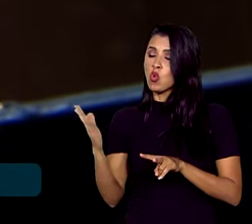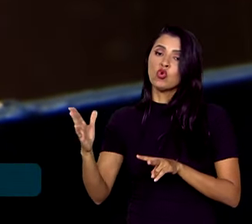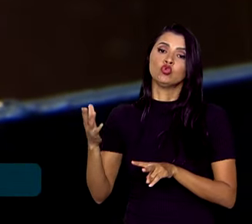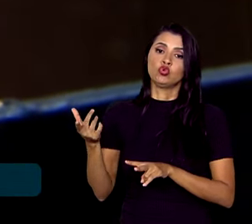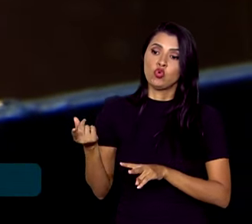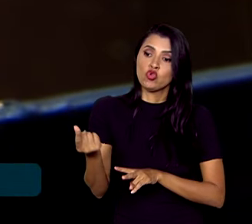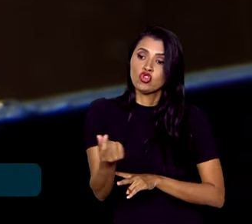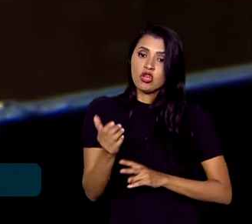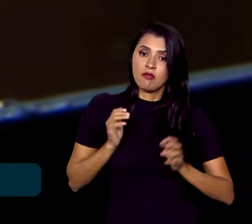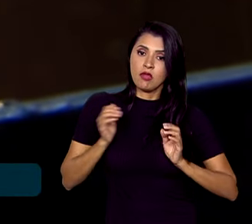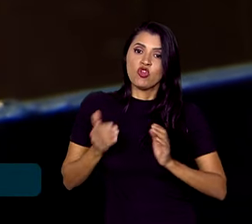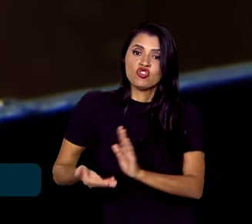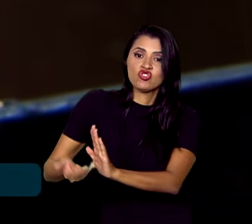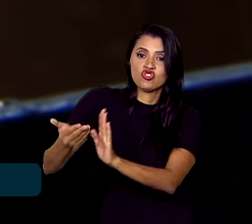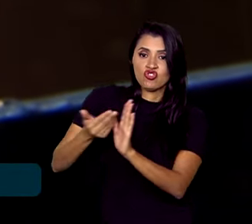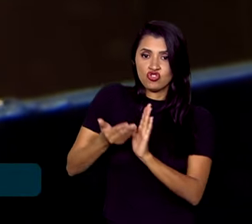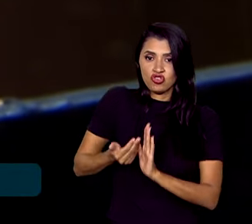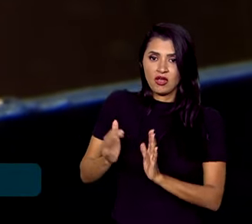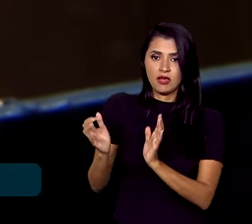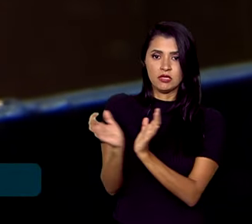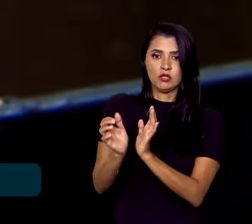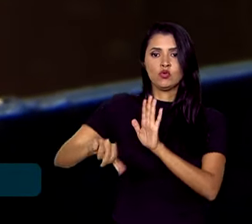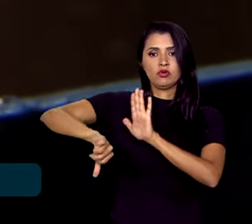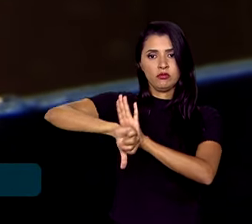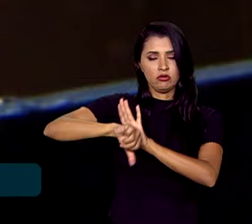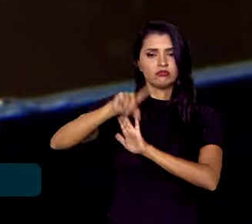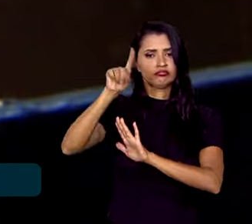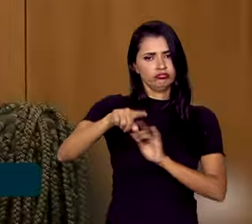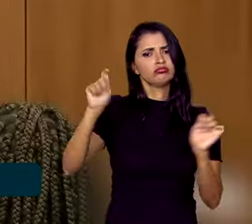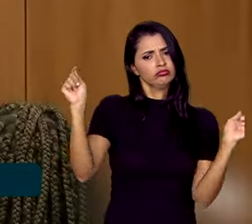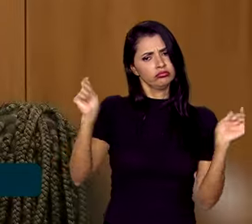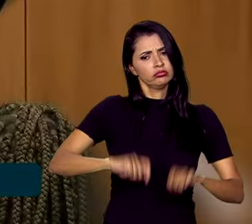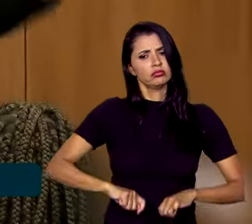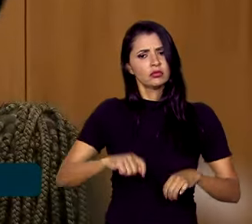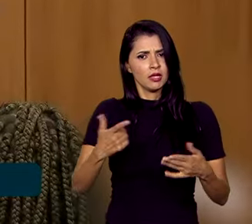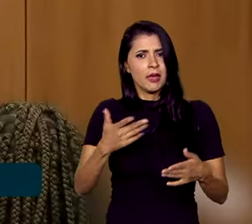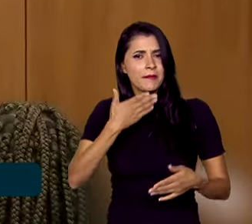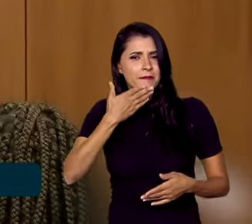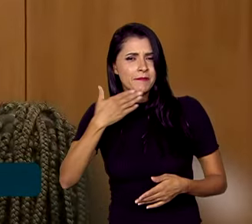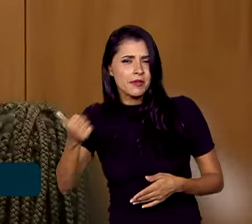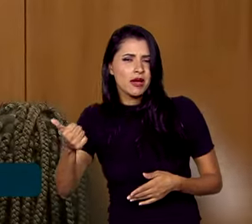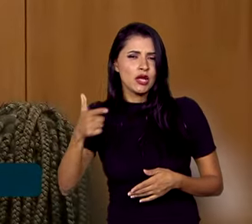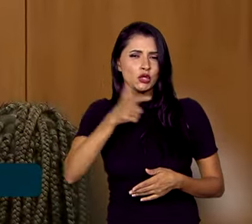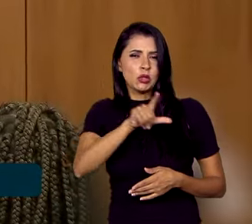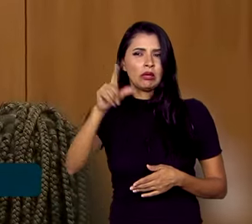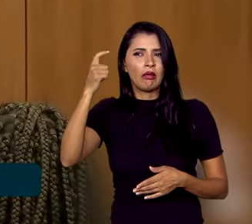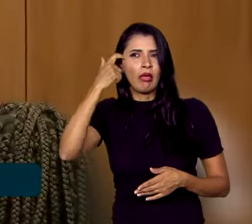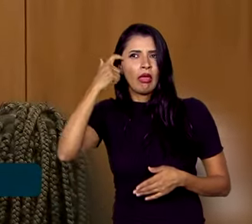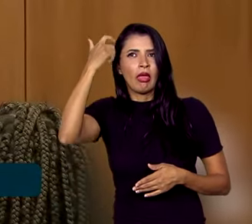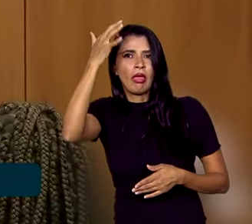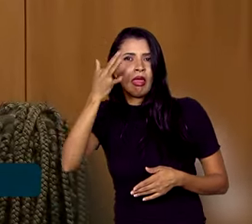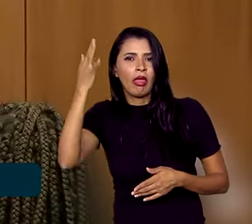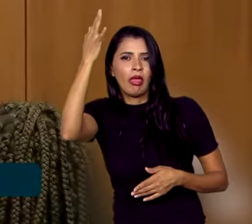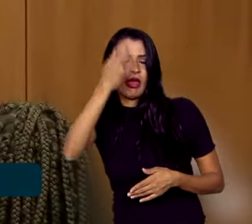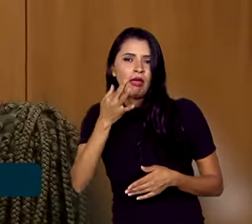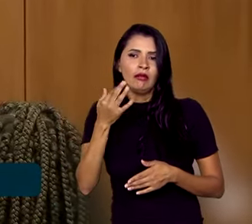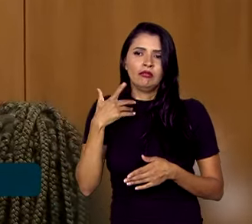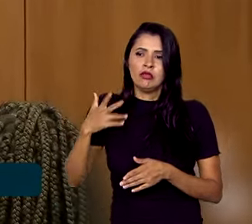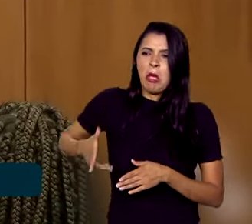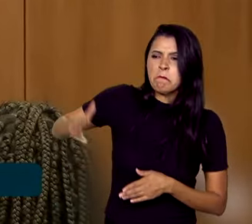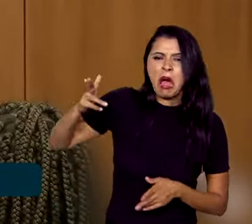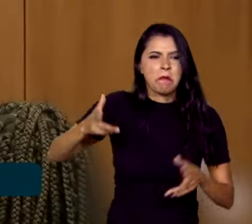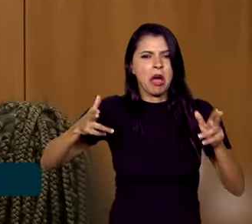as facções criminosas isso funciona mais do que ações demagógicas de sair dando tiro